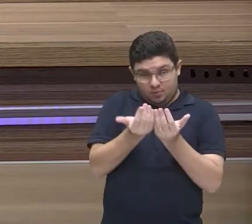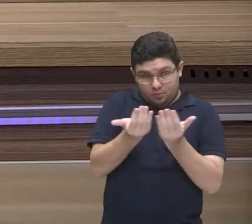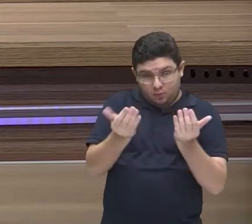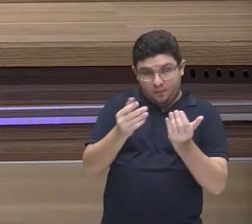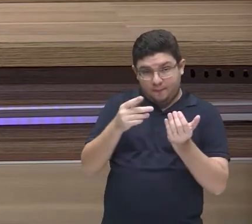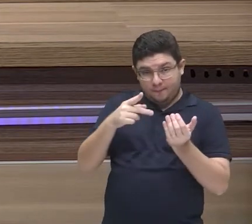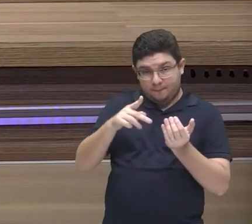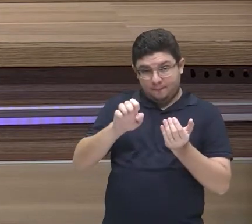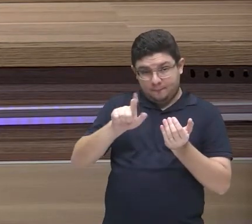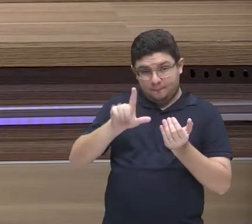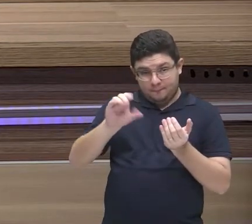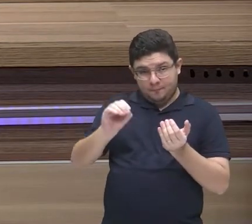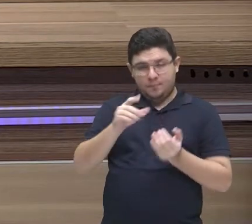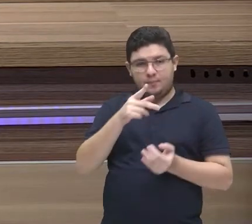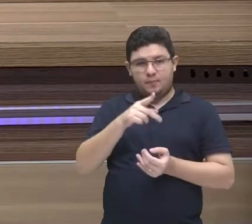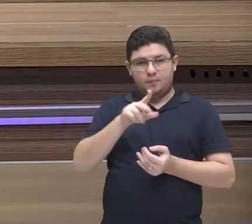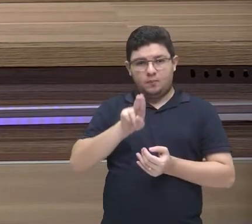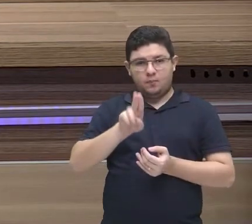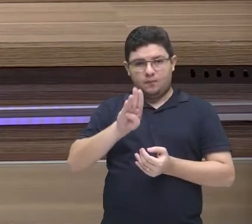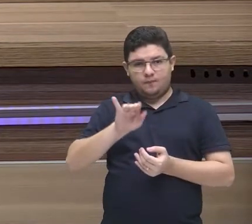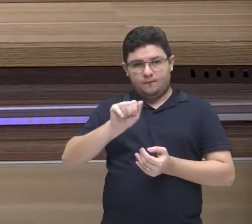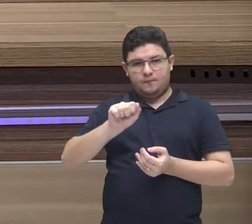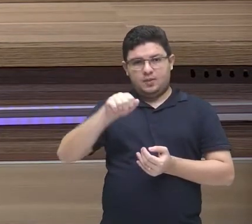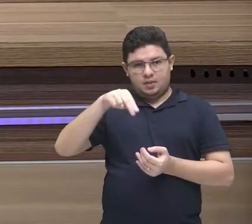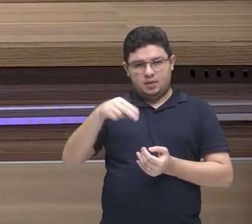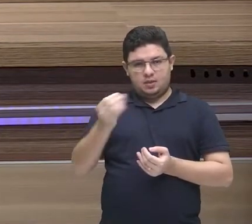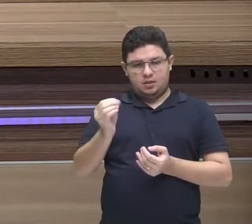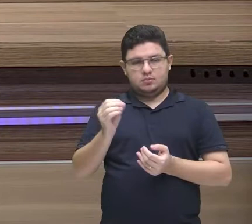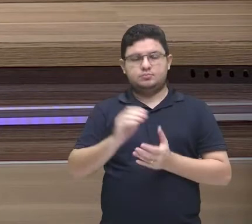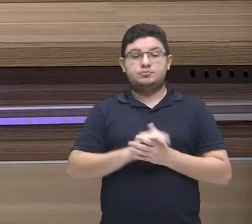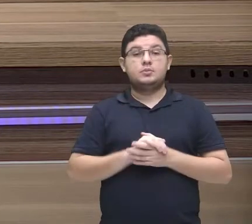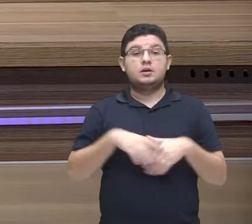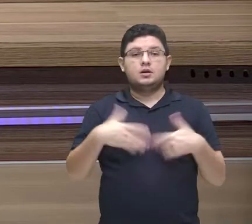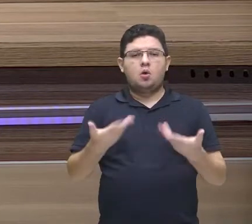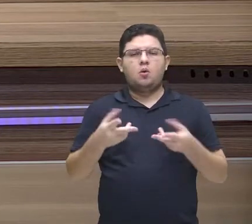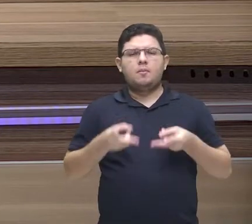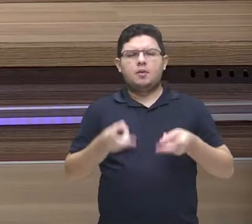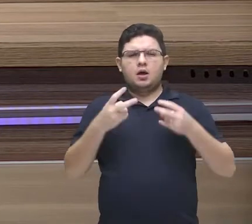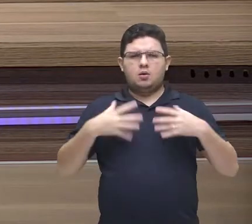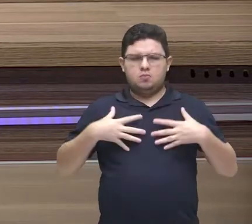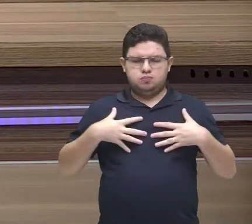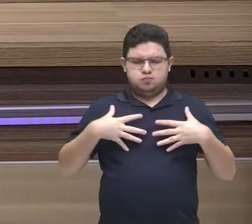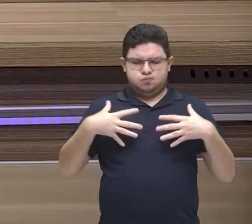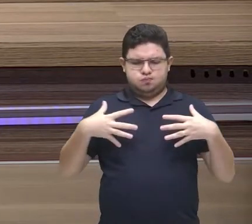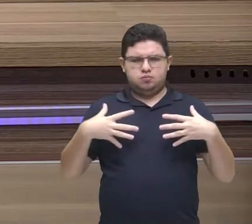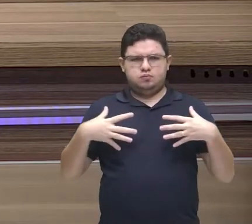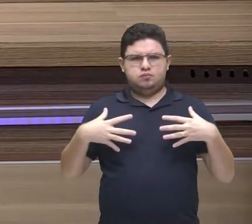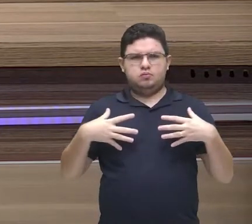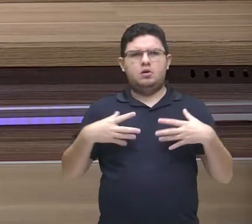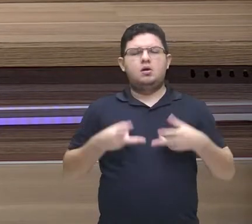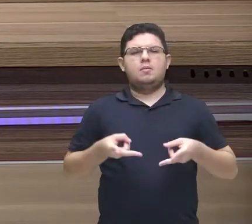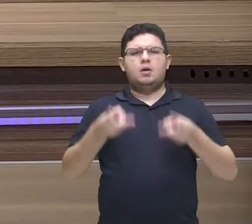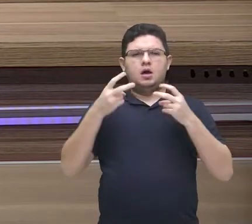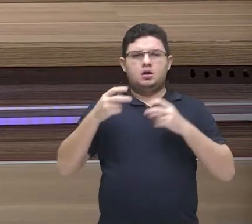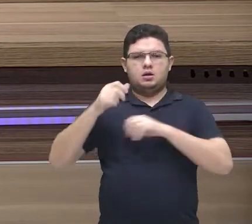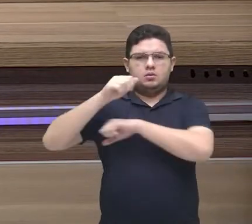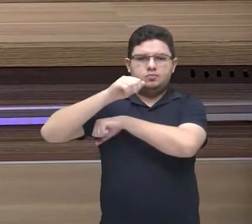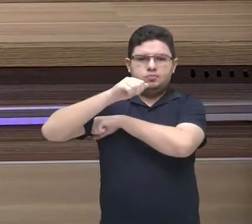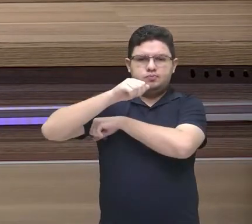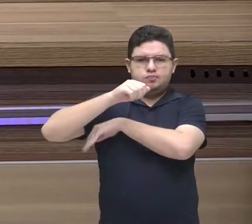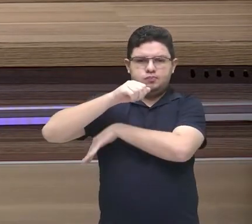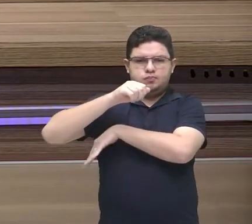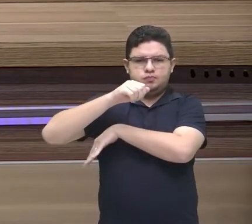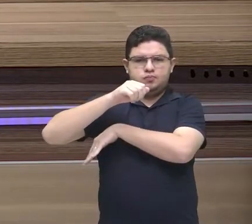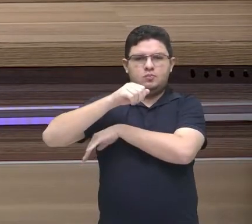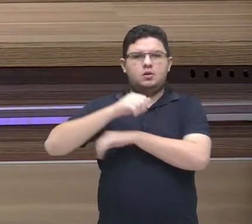cresceu, ele começa a perceber que nasceu pelo pubiano, ele percebe que nasceu pelo embaixo do braço, e aí começa. Quando ele perceber, que às